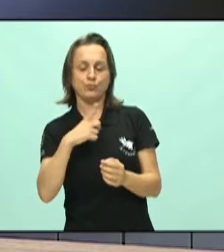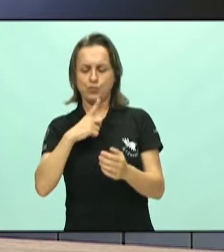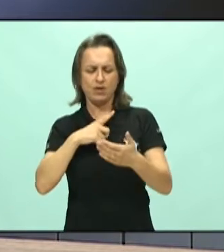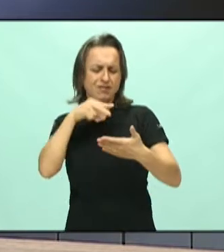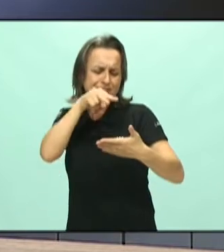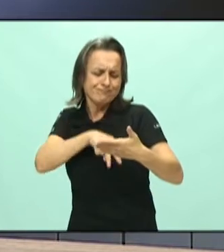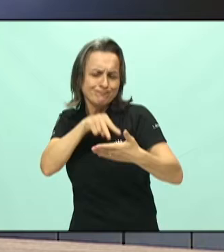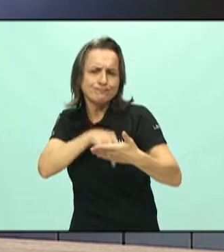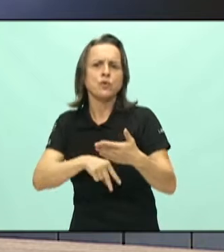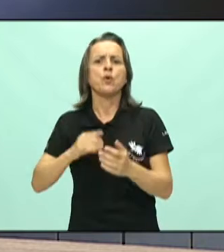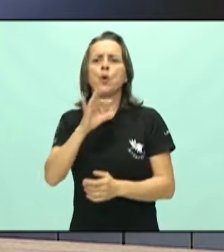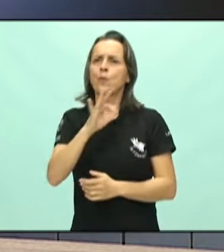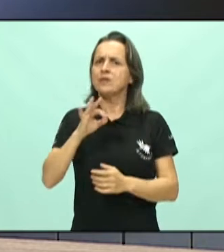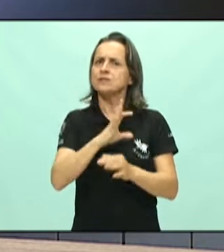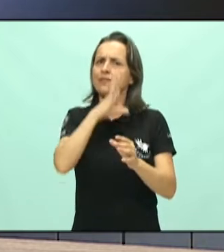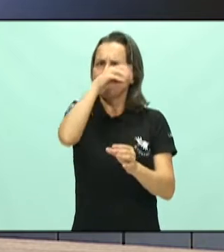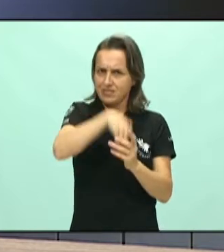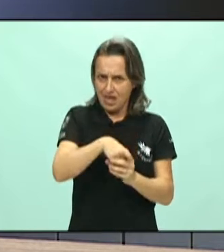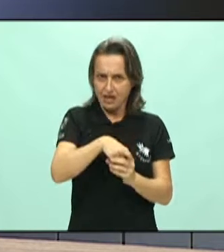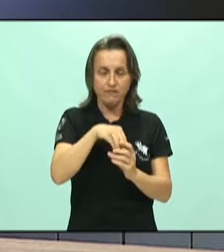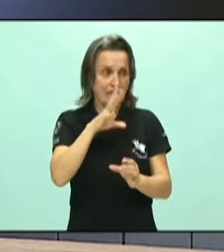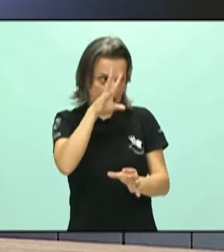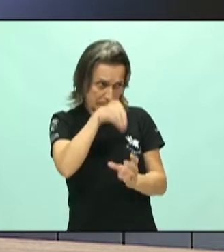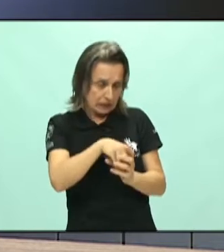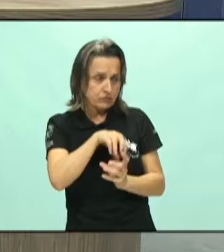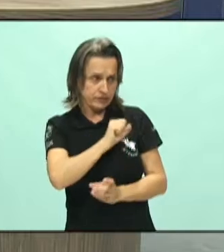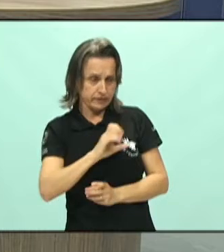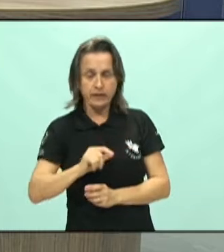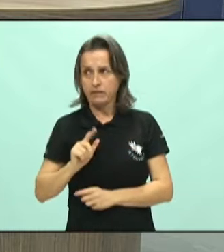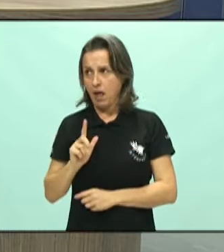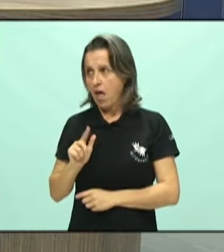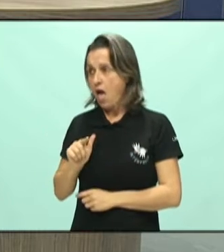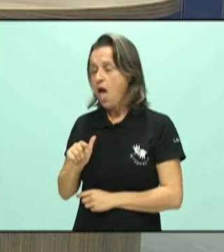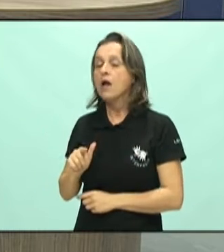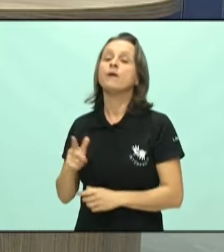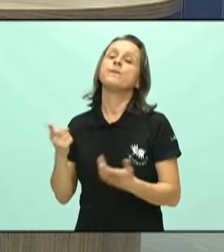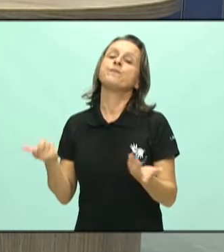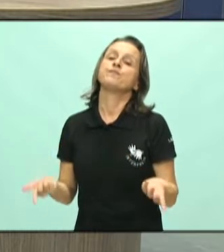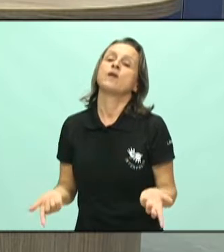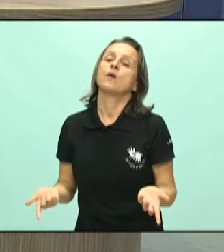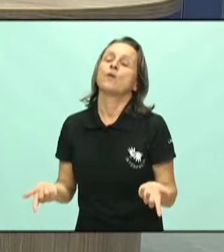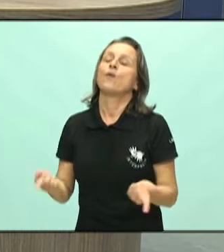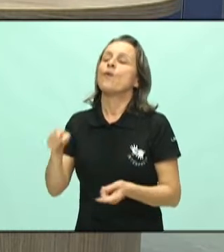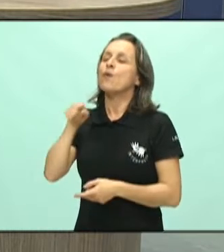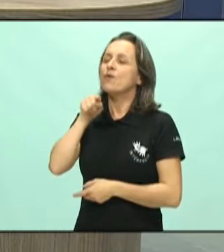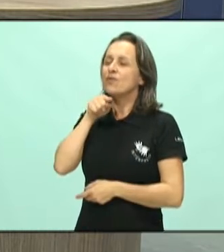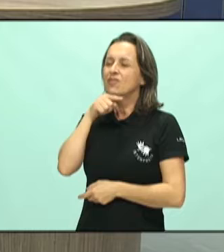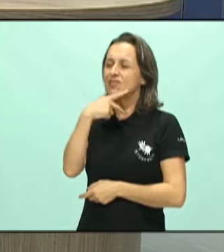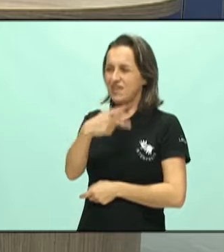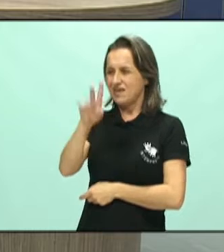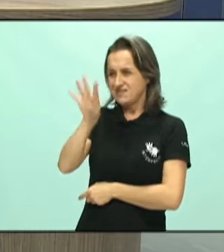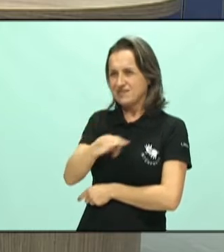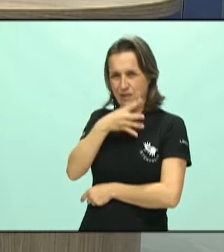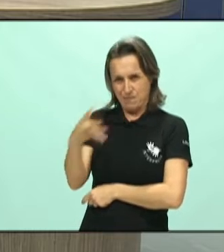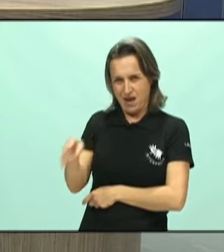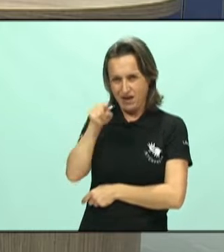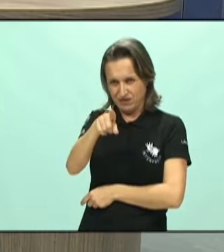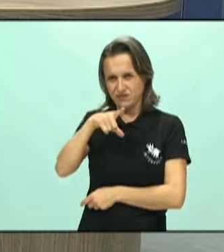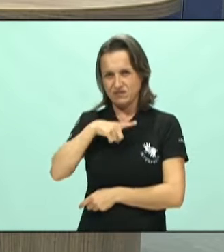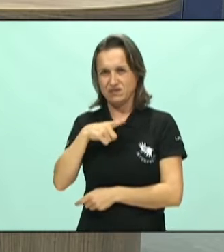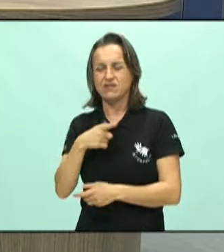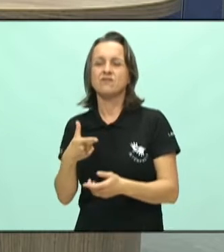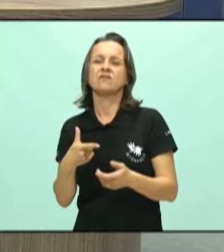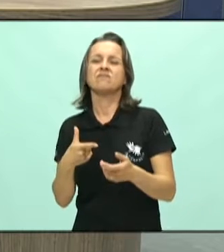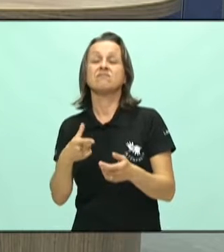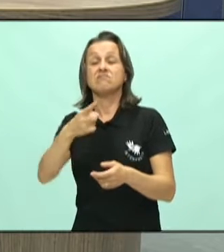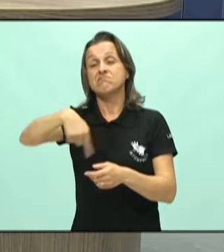movimentação de carga que fica em Santa Catarina, é isso? Essa operação, nessa tabela, até que você teve acesso, nós temos alguns estudos, foram